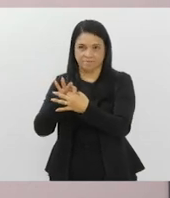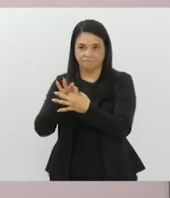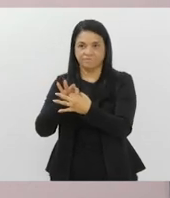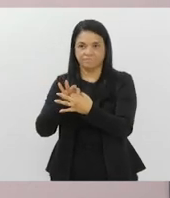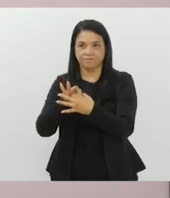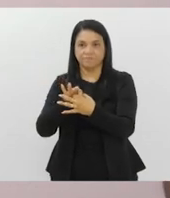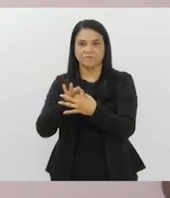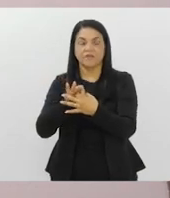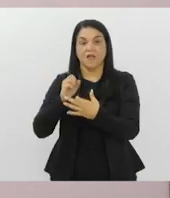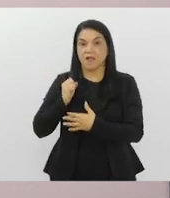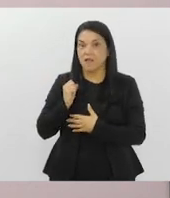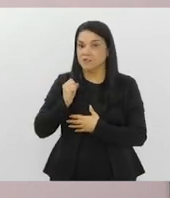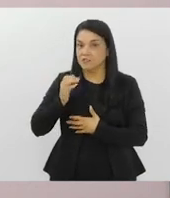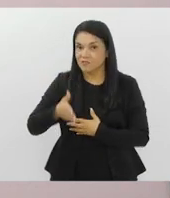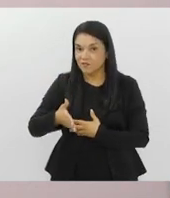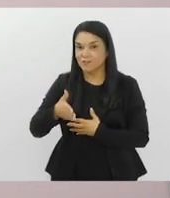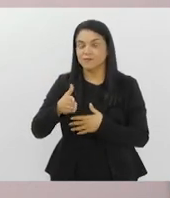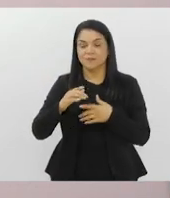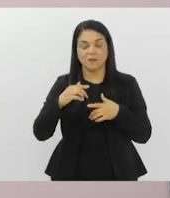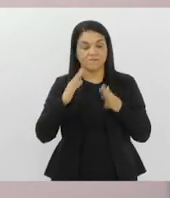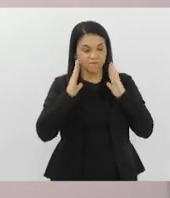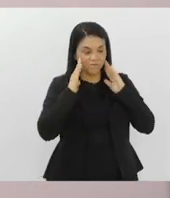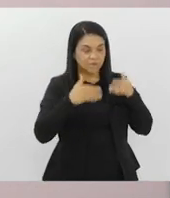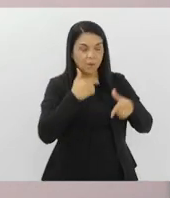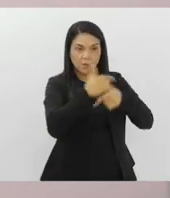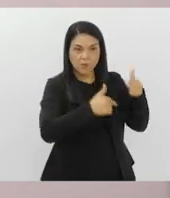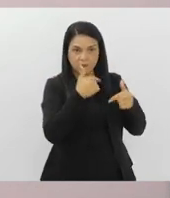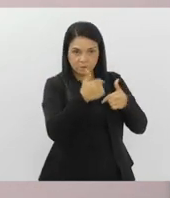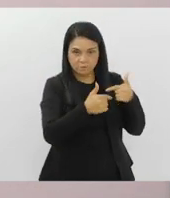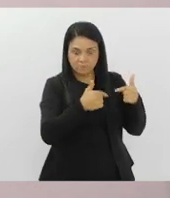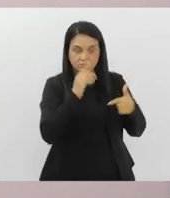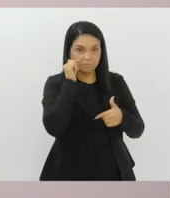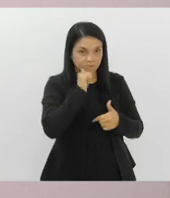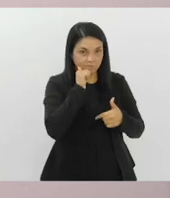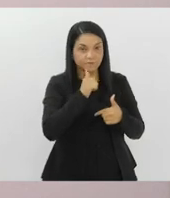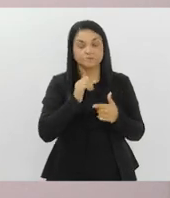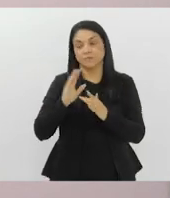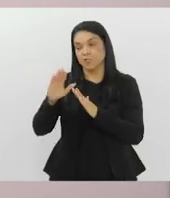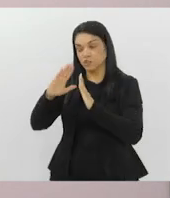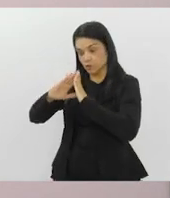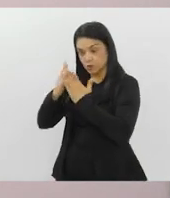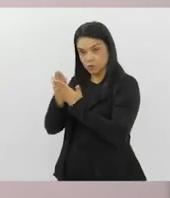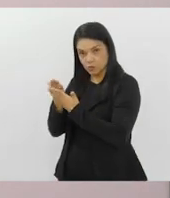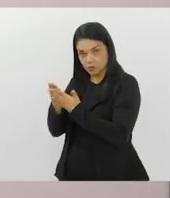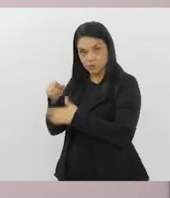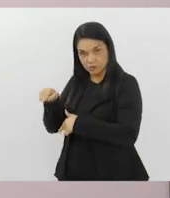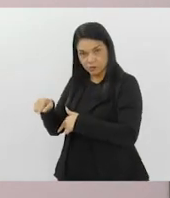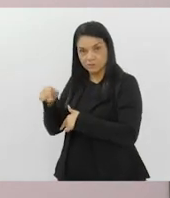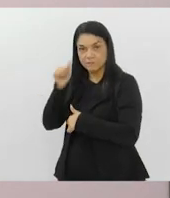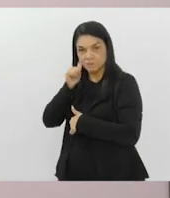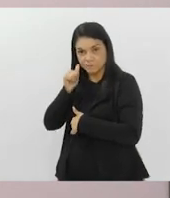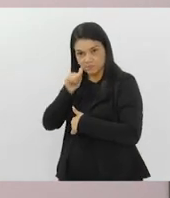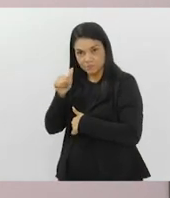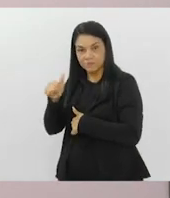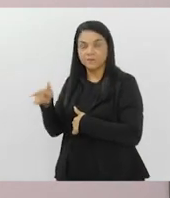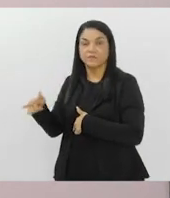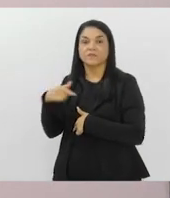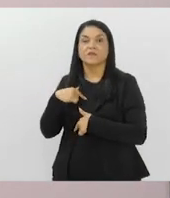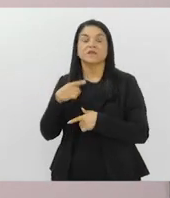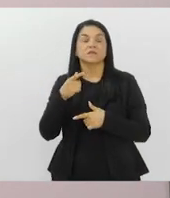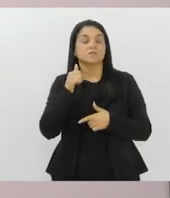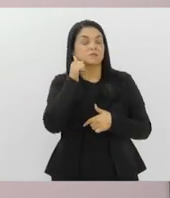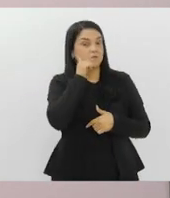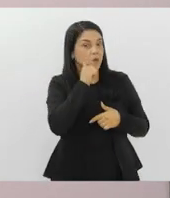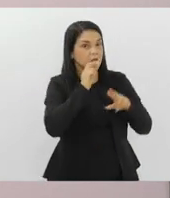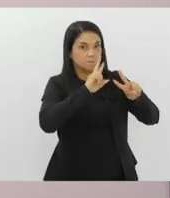tem ações voltadas para a mulher que trabalha, para a estudante que amamenta, para mulheres privadas de liberdade, a gente tem